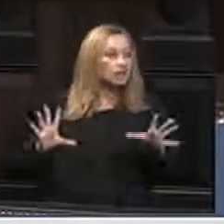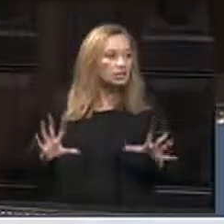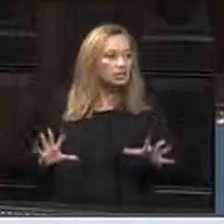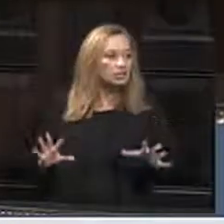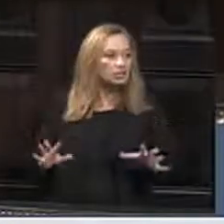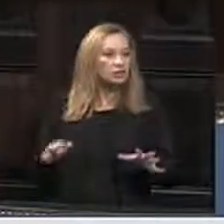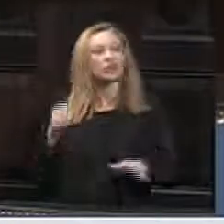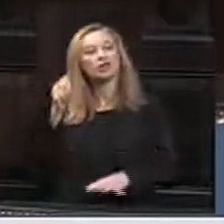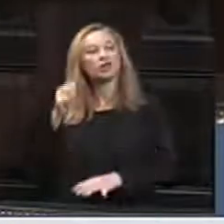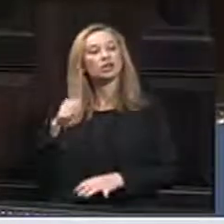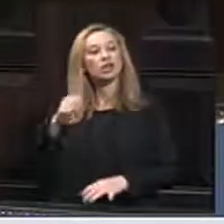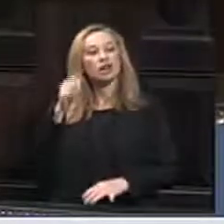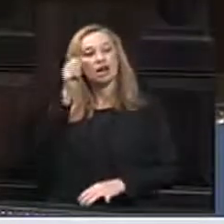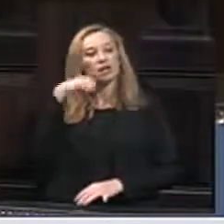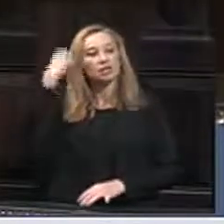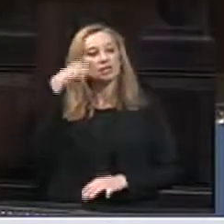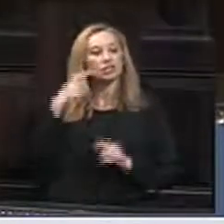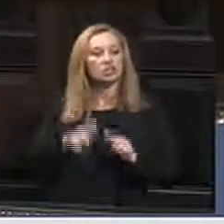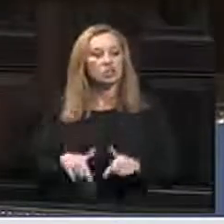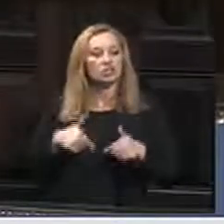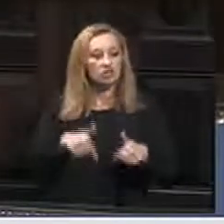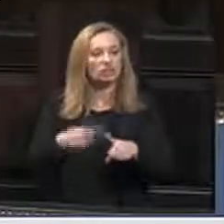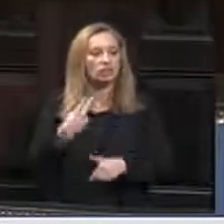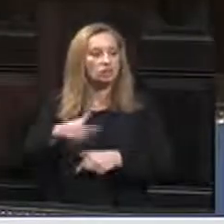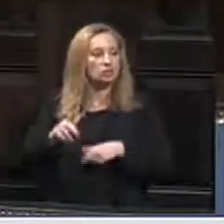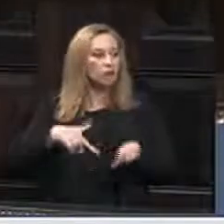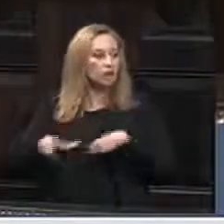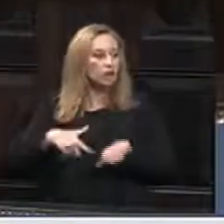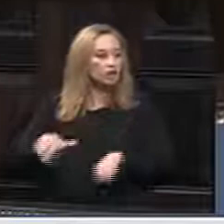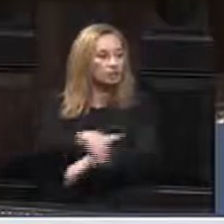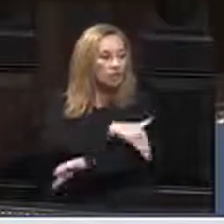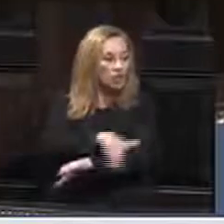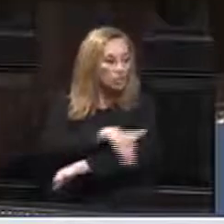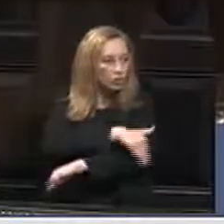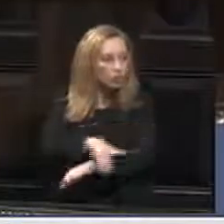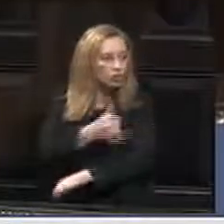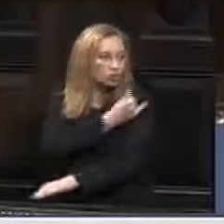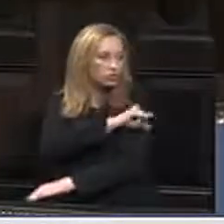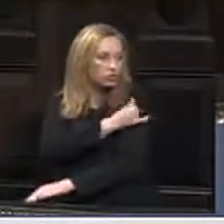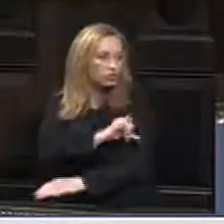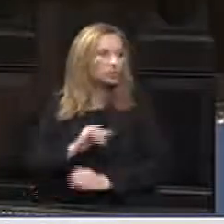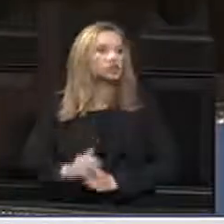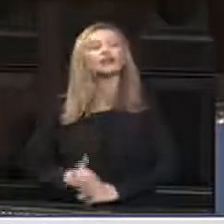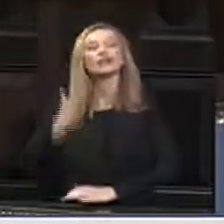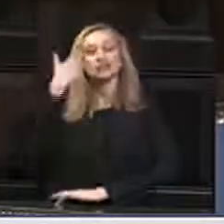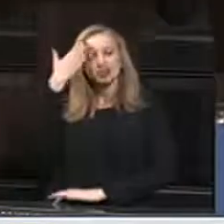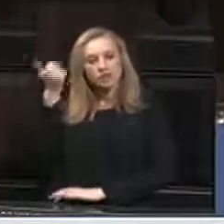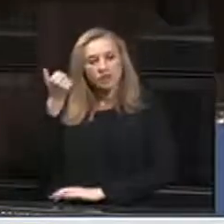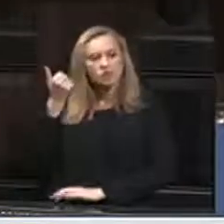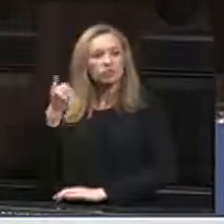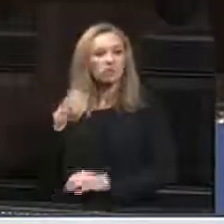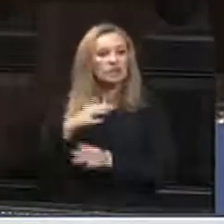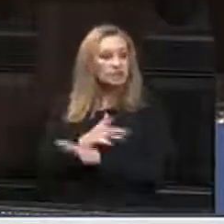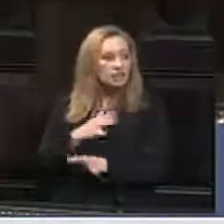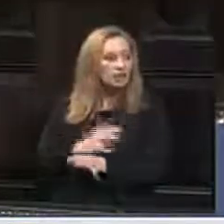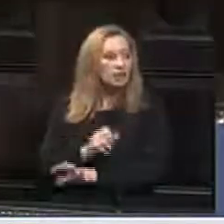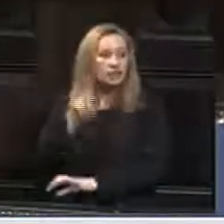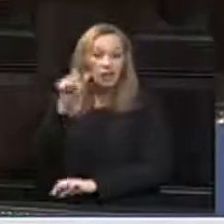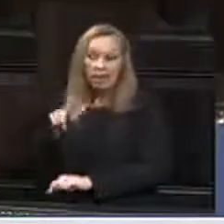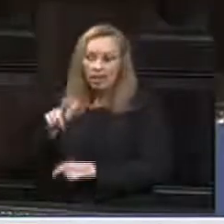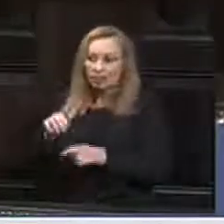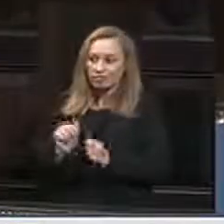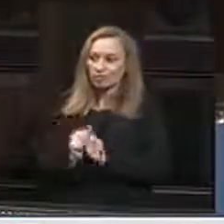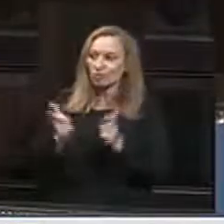pública de rua nos espaços públicos do Estado do Rio de Janeiro. Nós sabemos que a cidade, ela é o